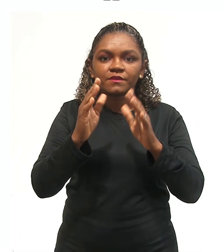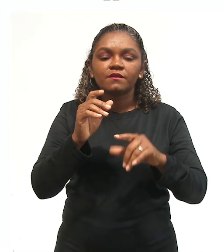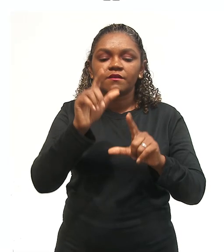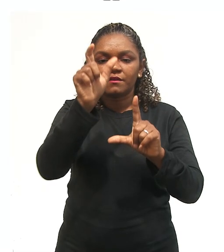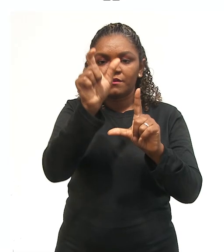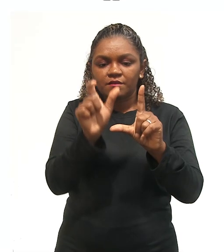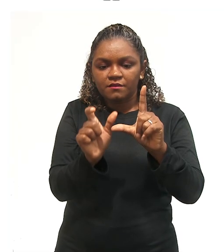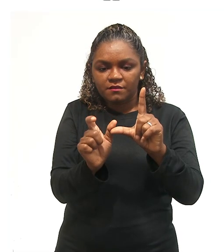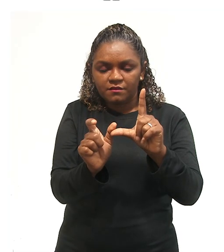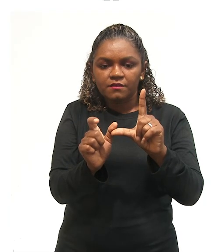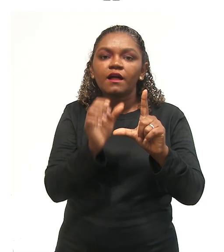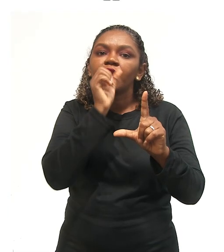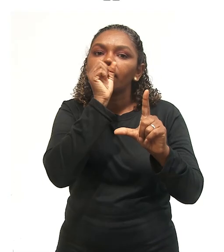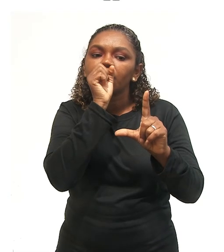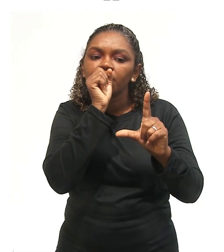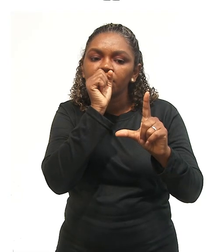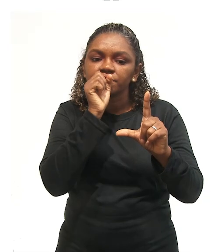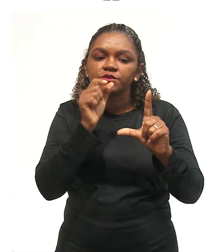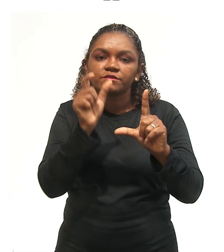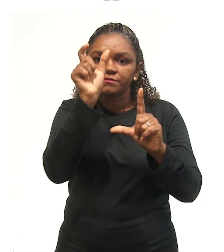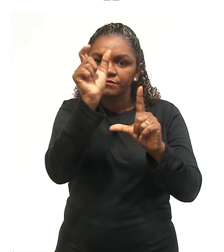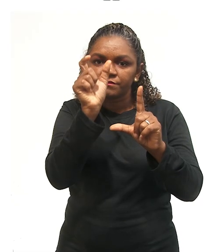de laranja, ela está